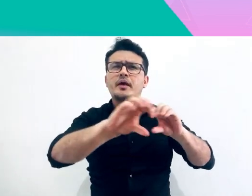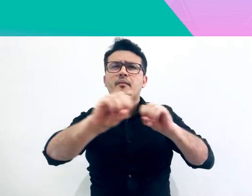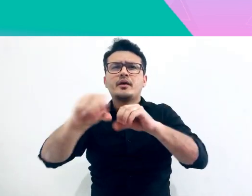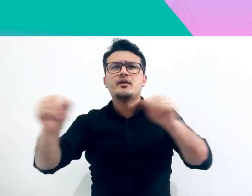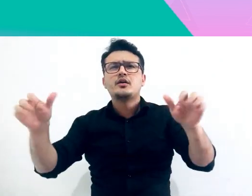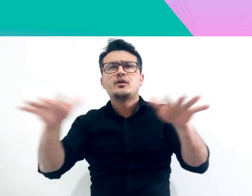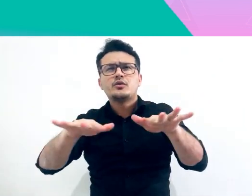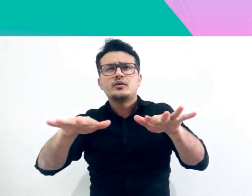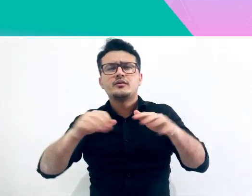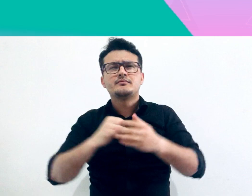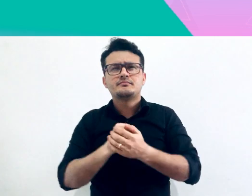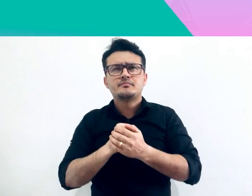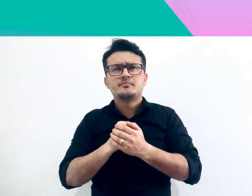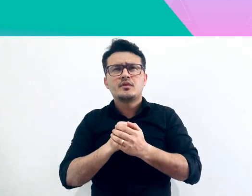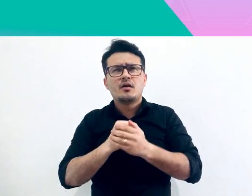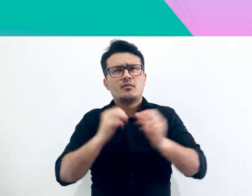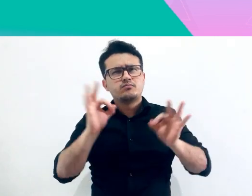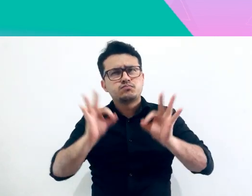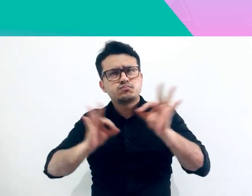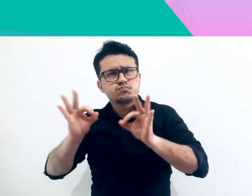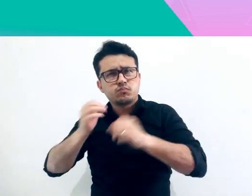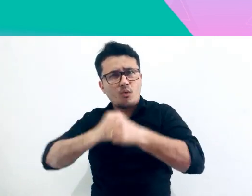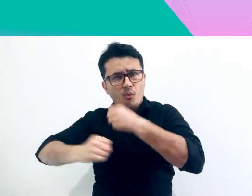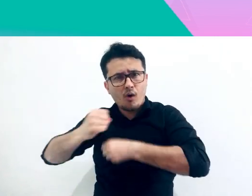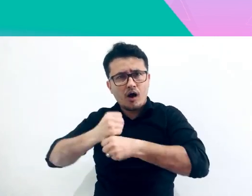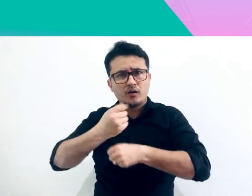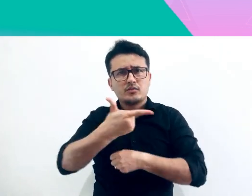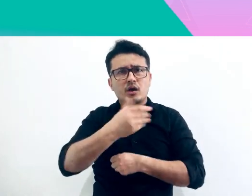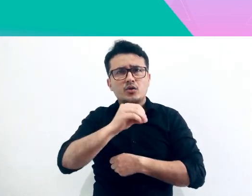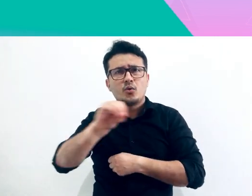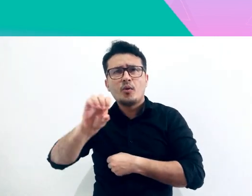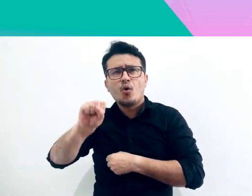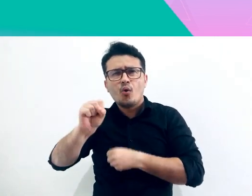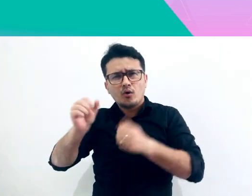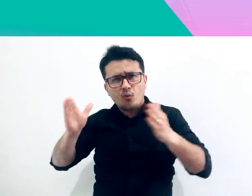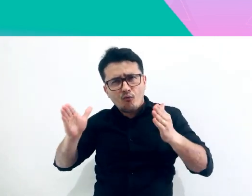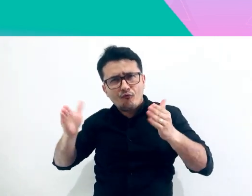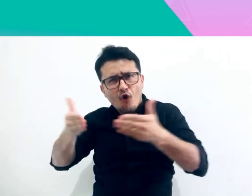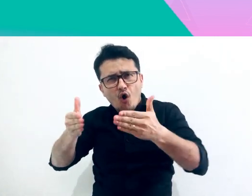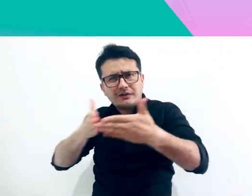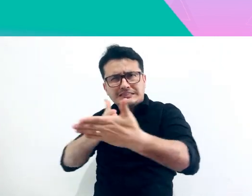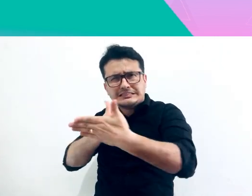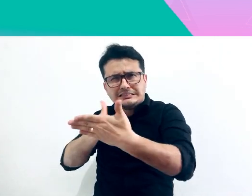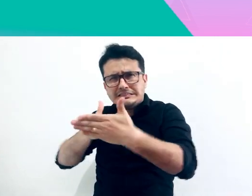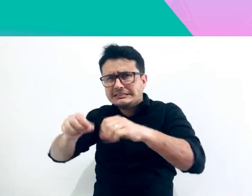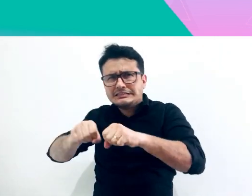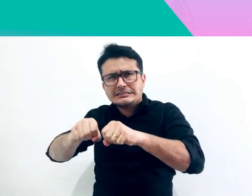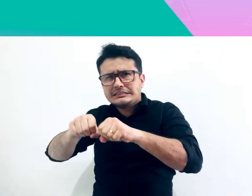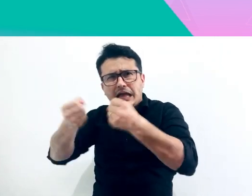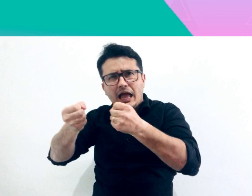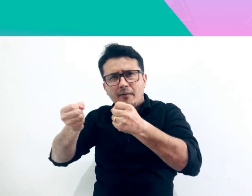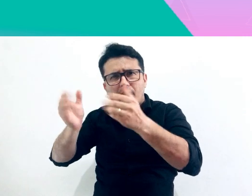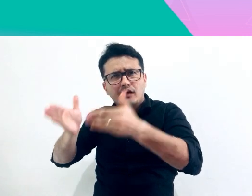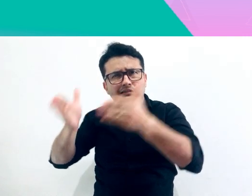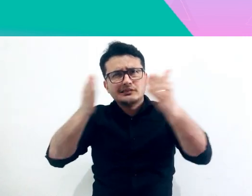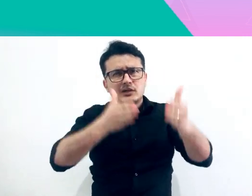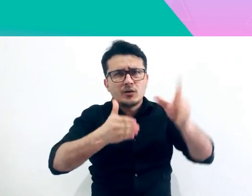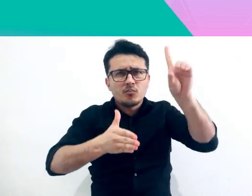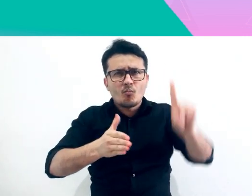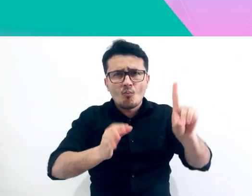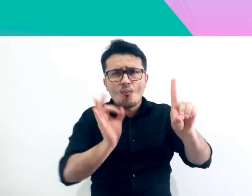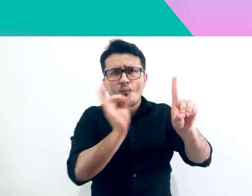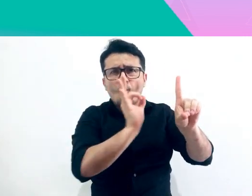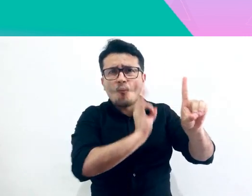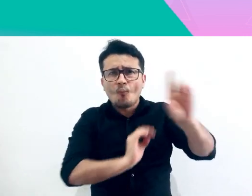Educação Especial numa Perspectiva da Educação Inclusiva, elaborada em 2008. O enfoque na quebra